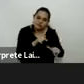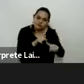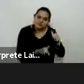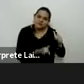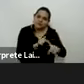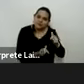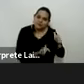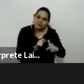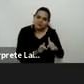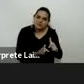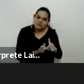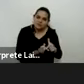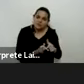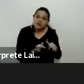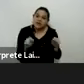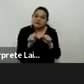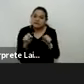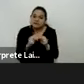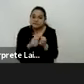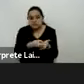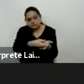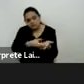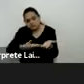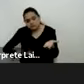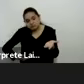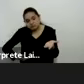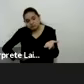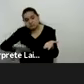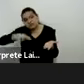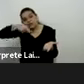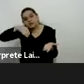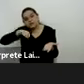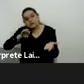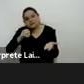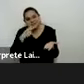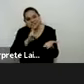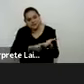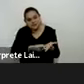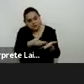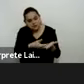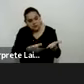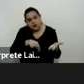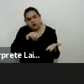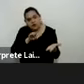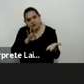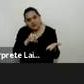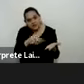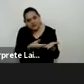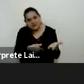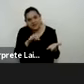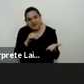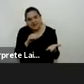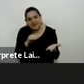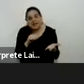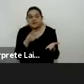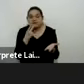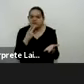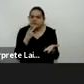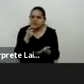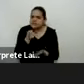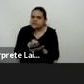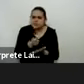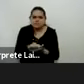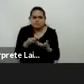da nota coletiva unitária das centrais, exigindo nenhum real a menos até